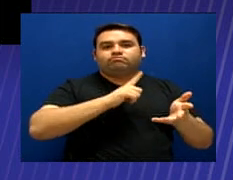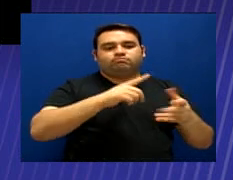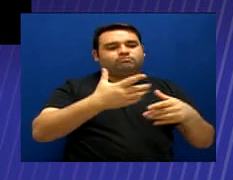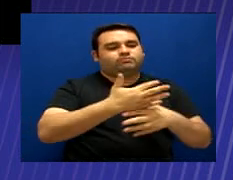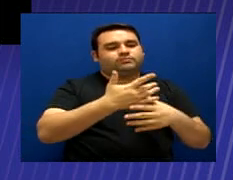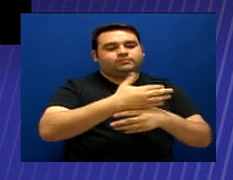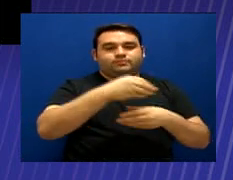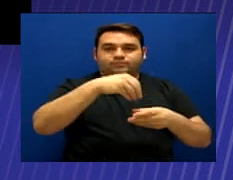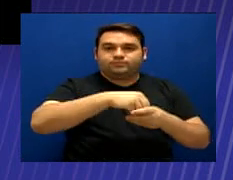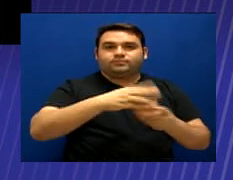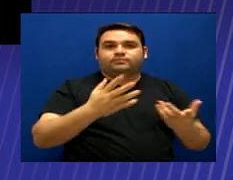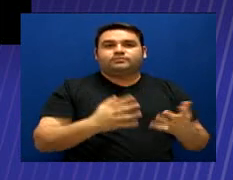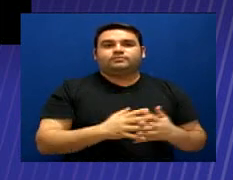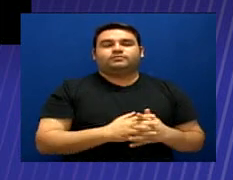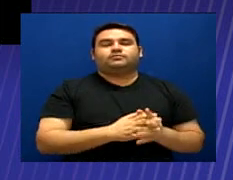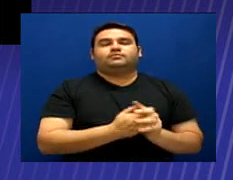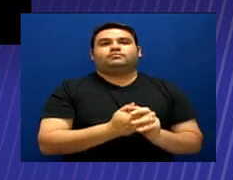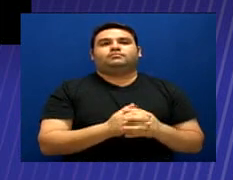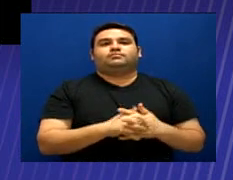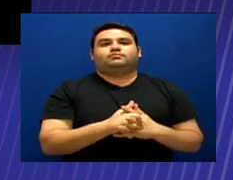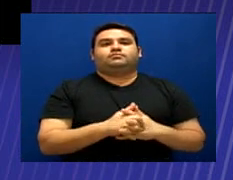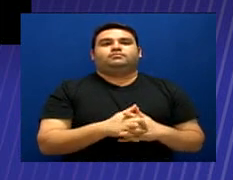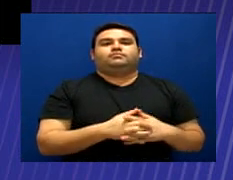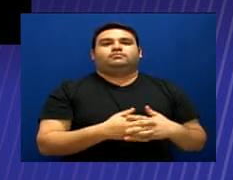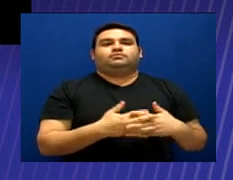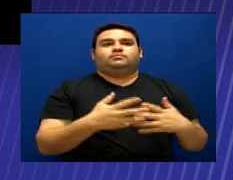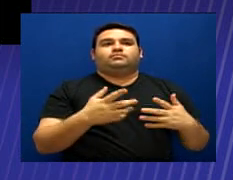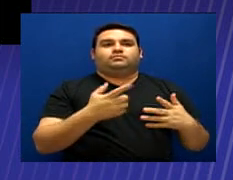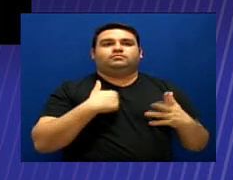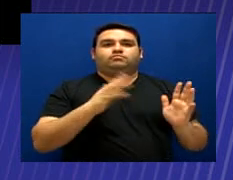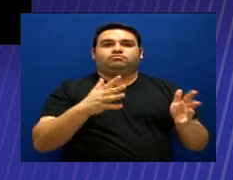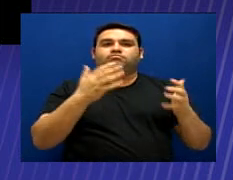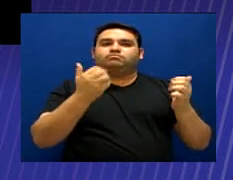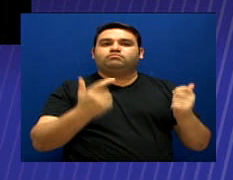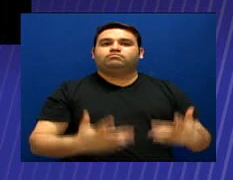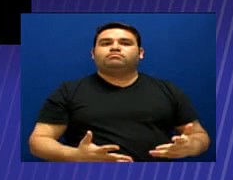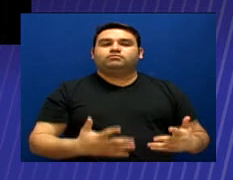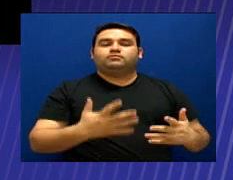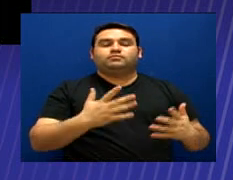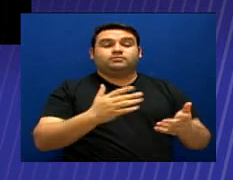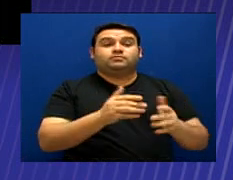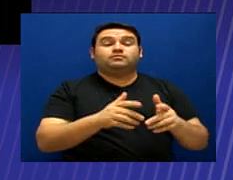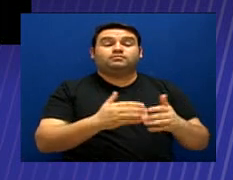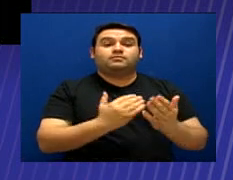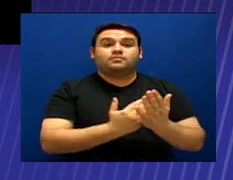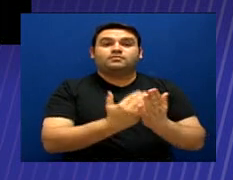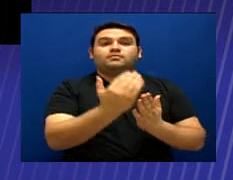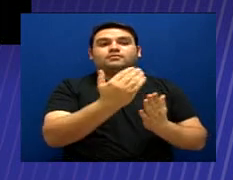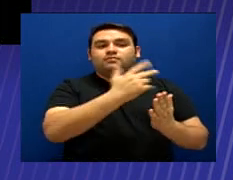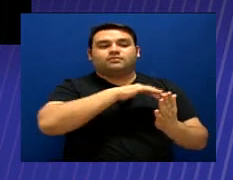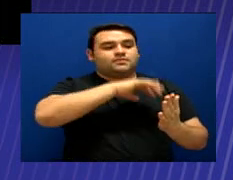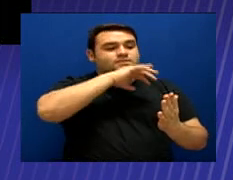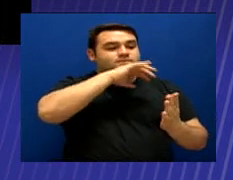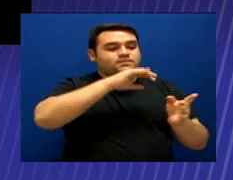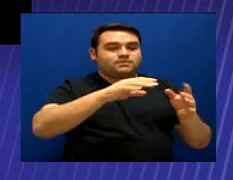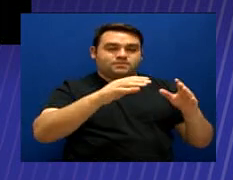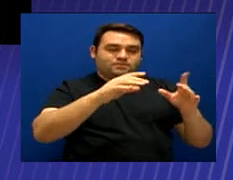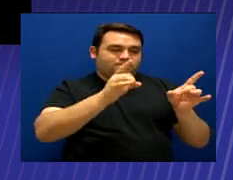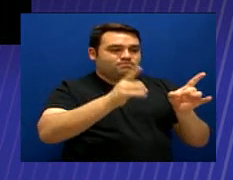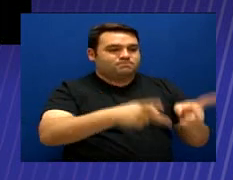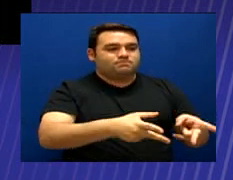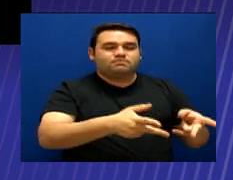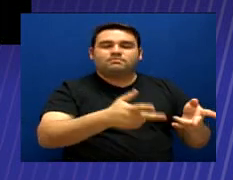nossa cidade. Tá? Como eu já introduzi, o aumento do abandono dos animais domésticos